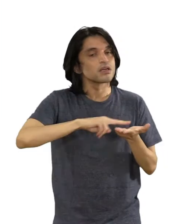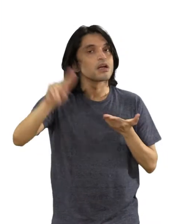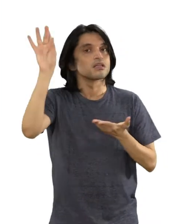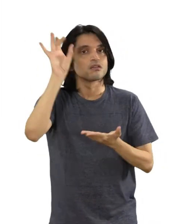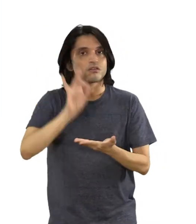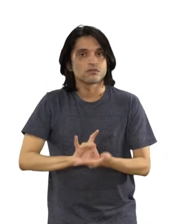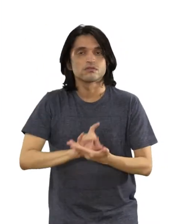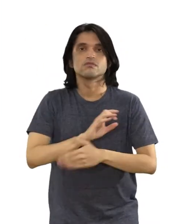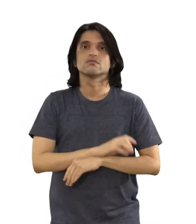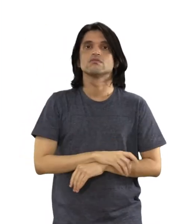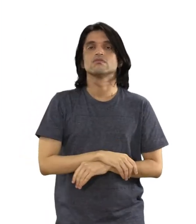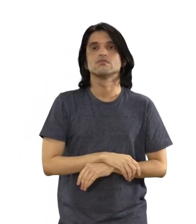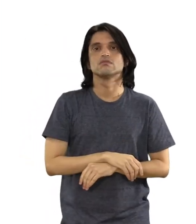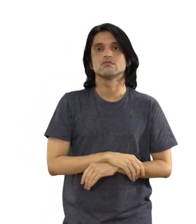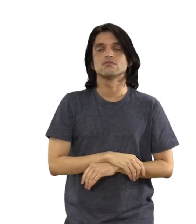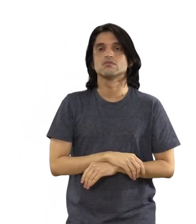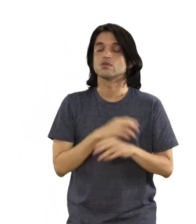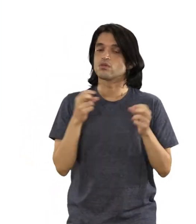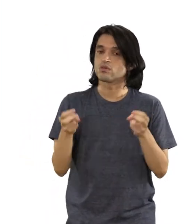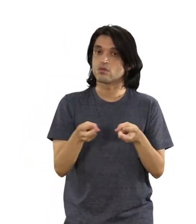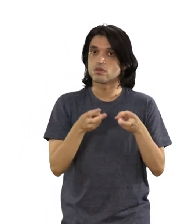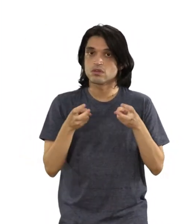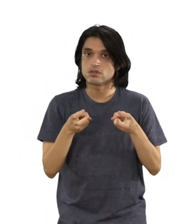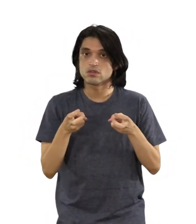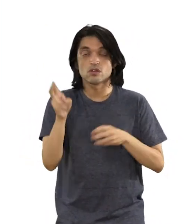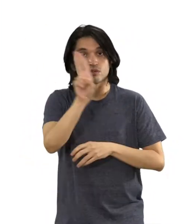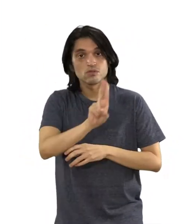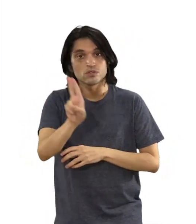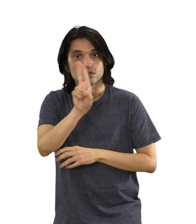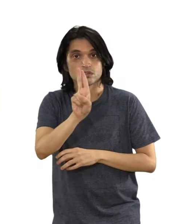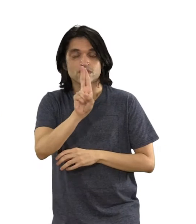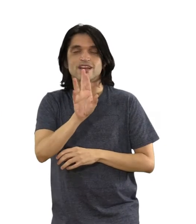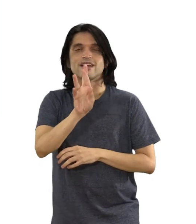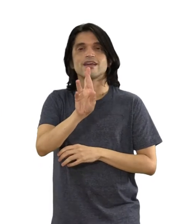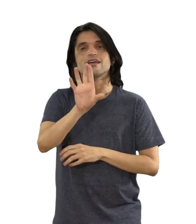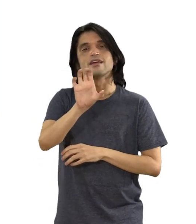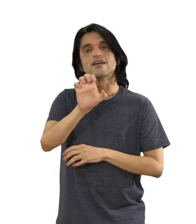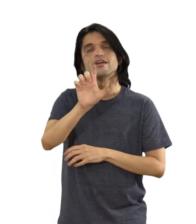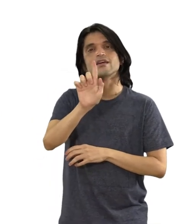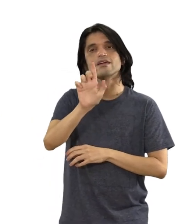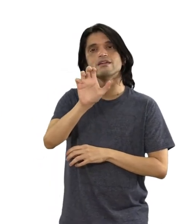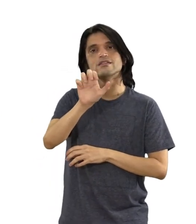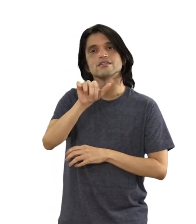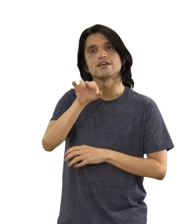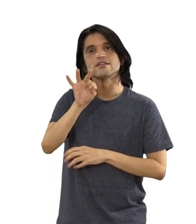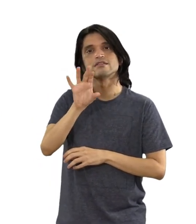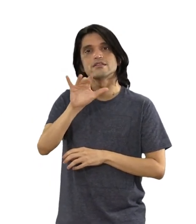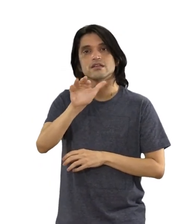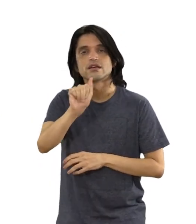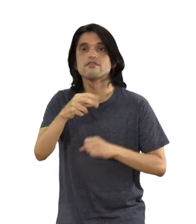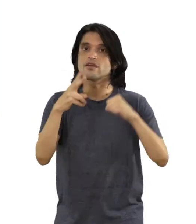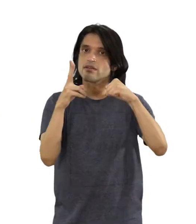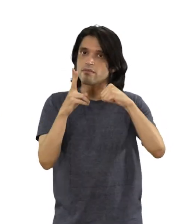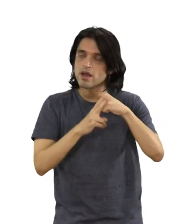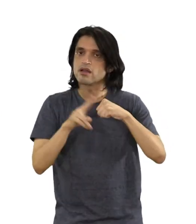oficiais, reconhecer e utilizar adequadamente as regências verbais e nominais,